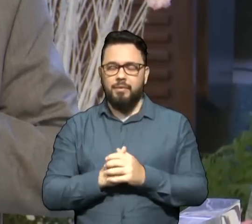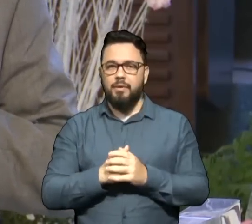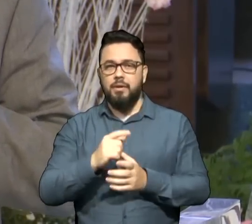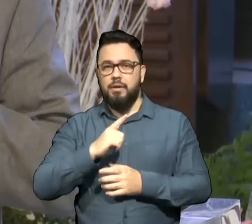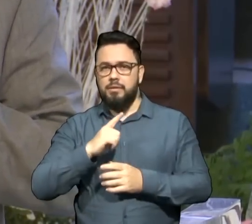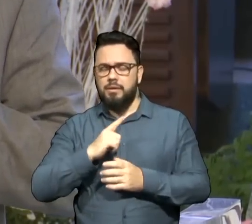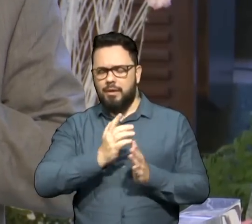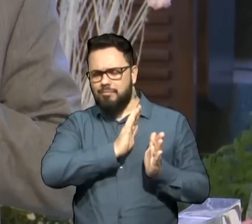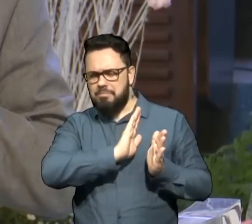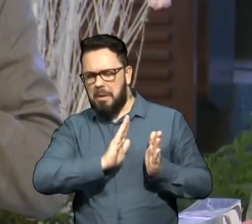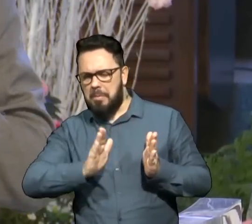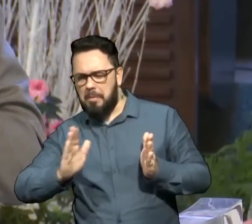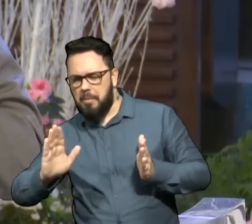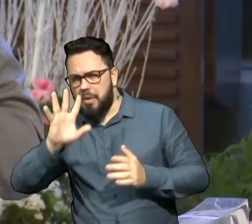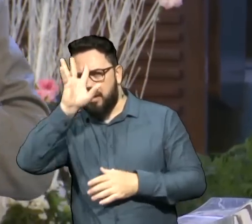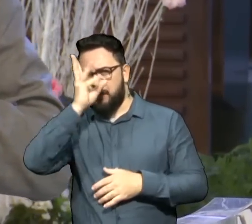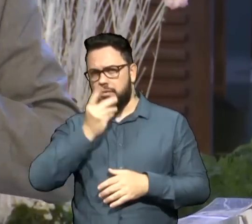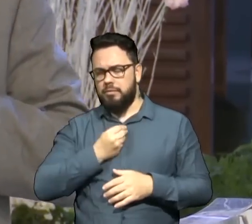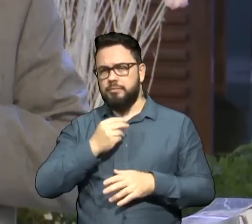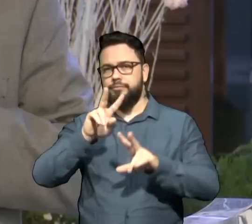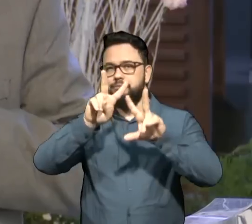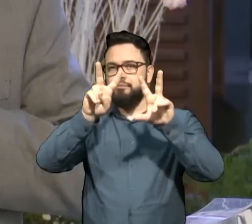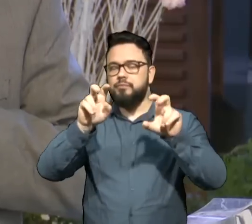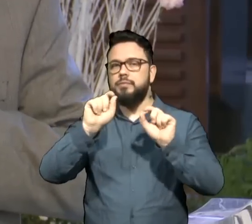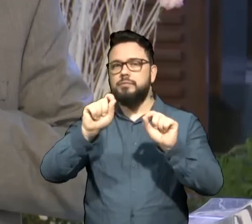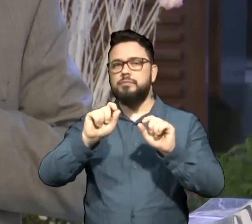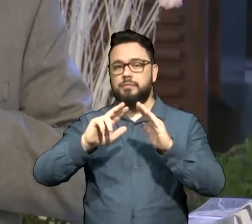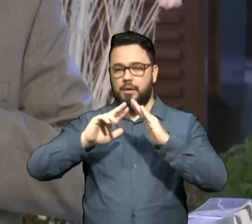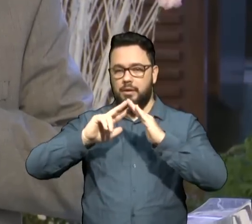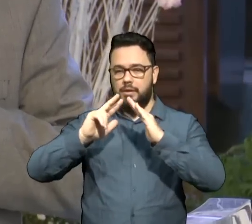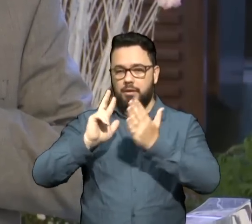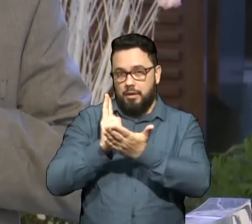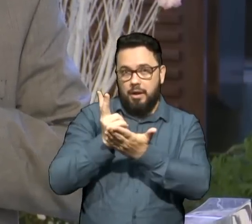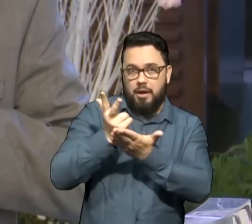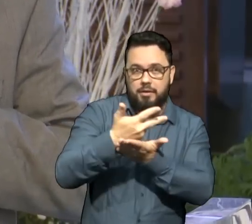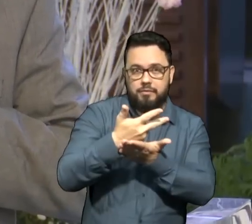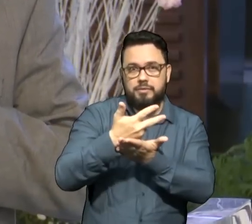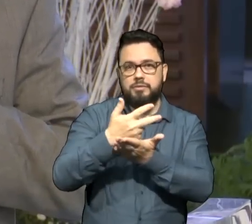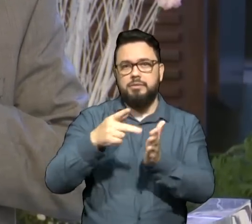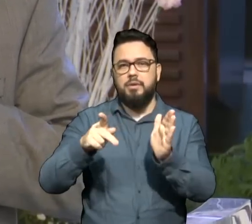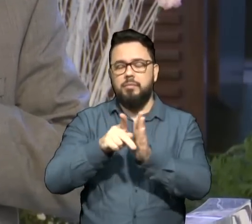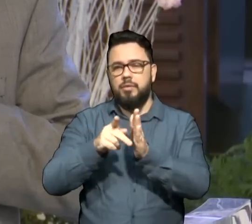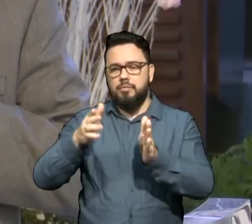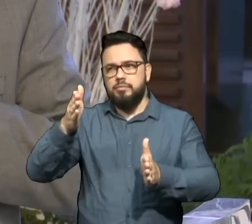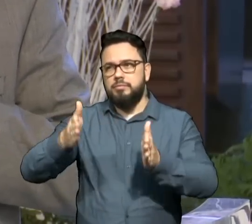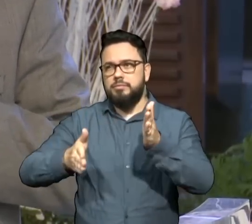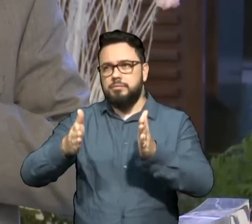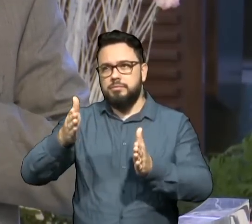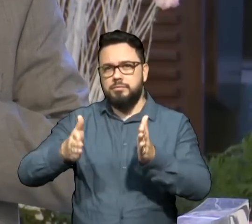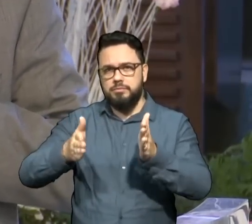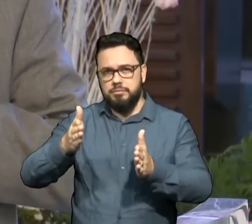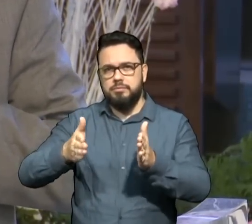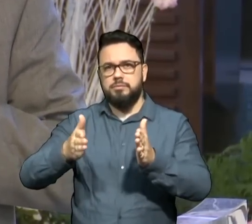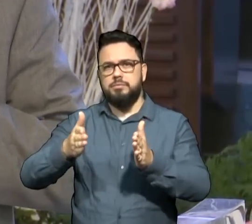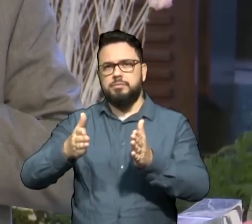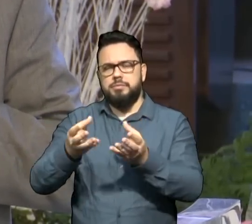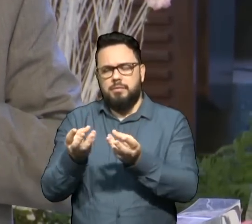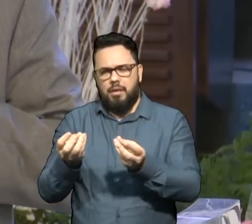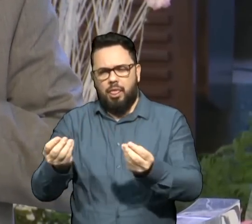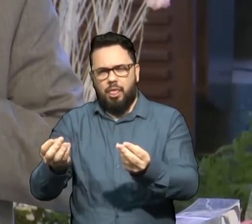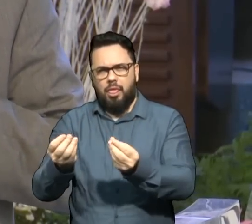espiritual e o título será adventismo em tempos líquidos adventismo em tempos